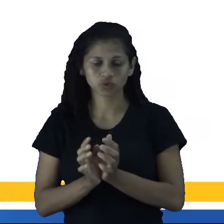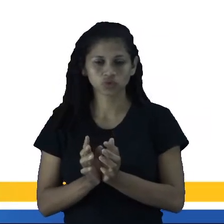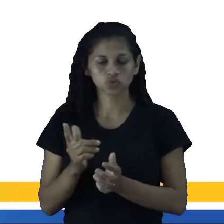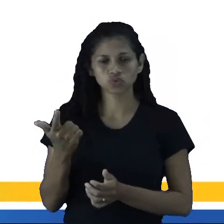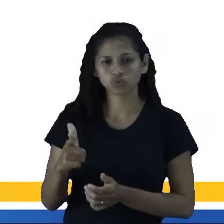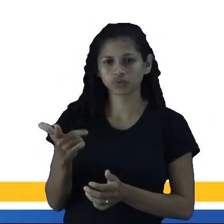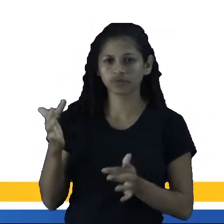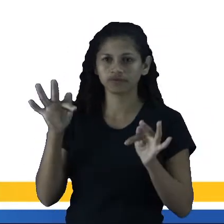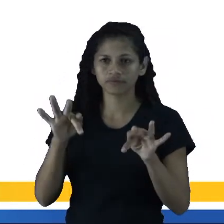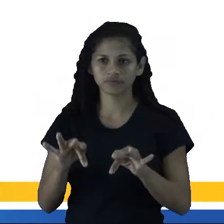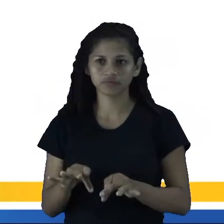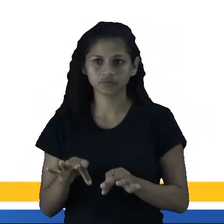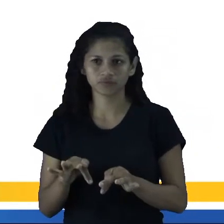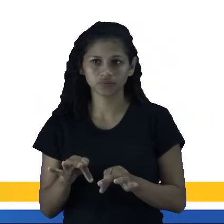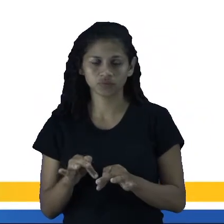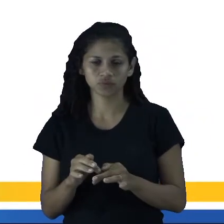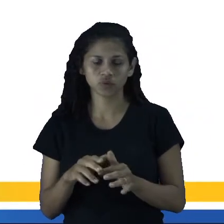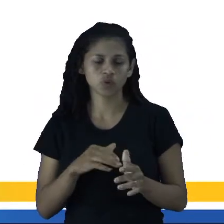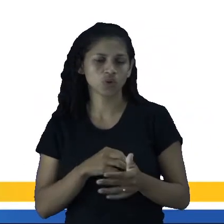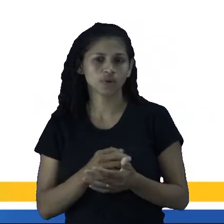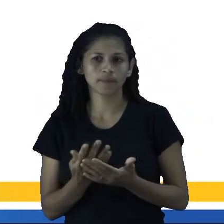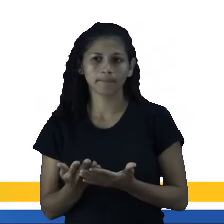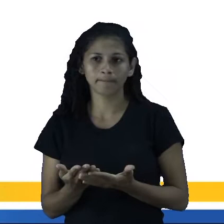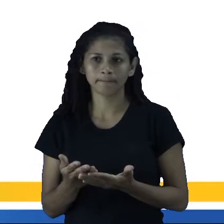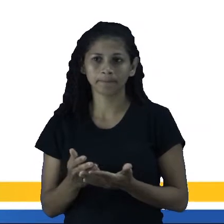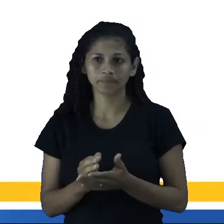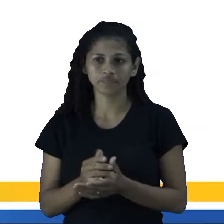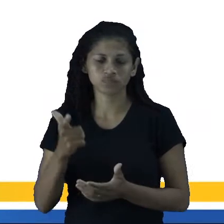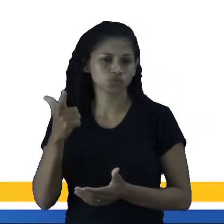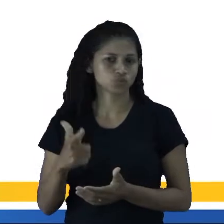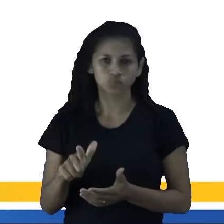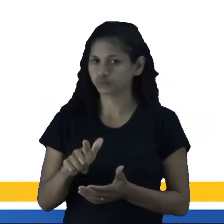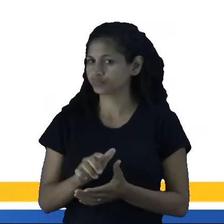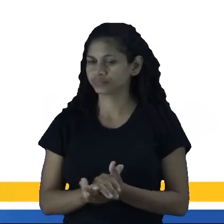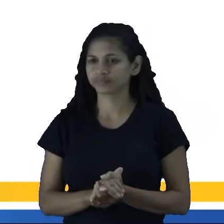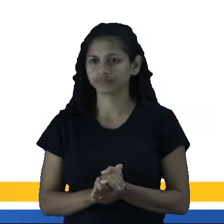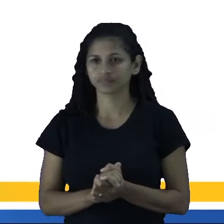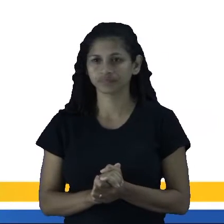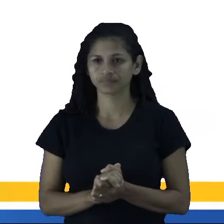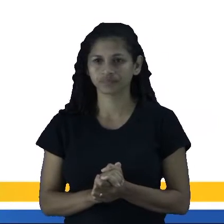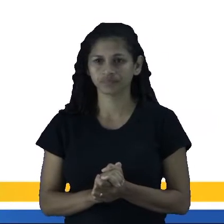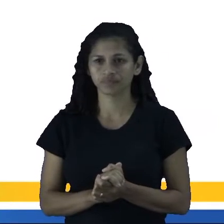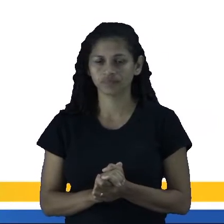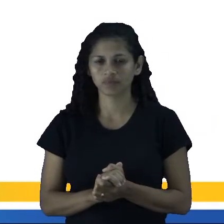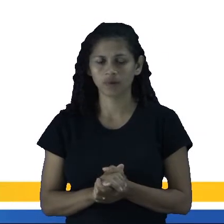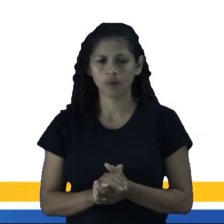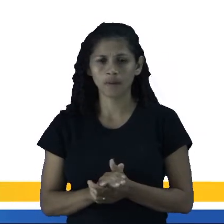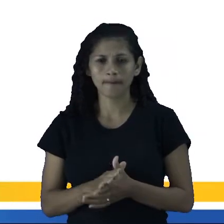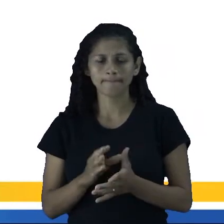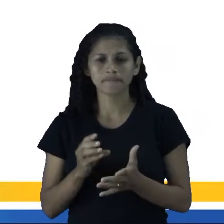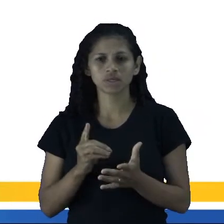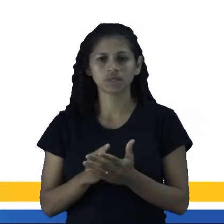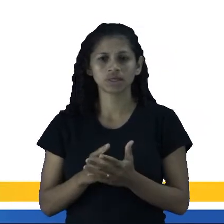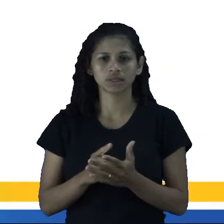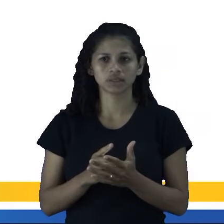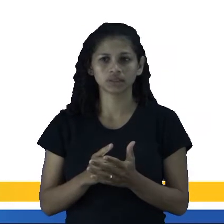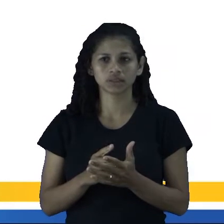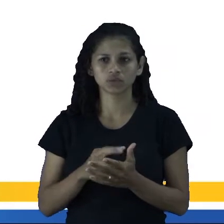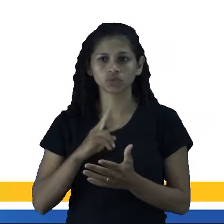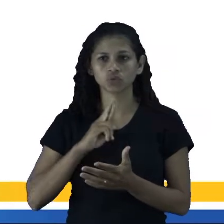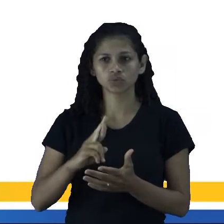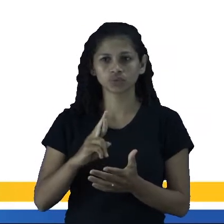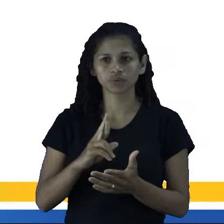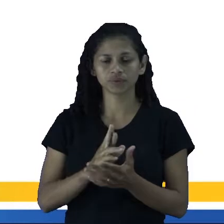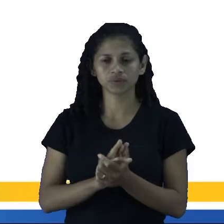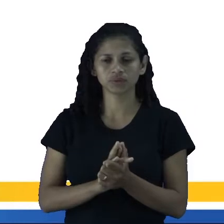finito, quando seus elementos não se repetem. Ok, pessoal? Então, para determinar a quantidade dessas